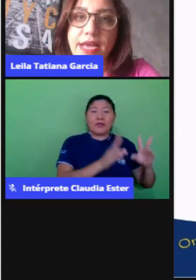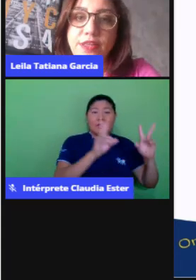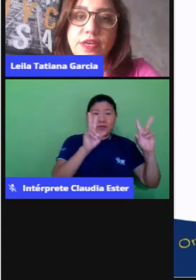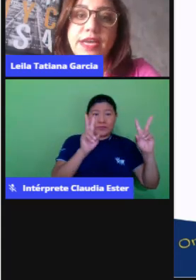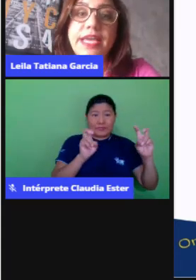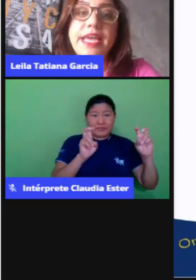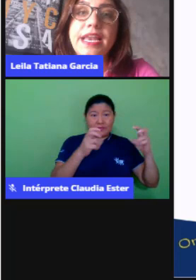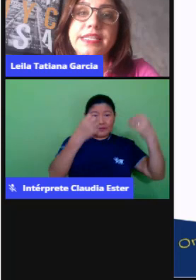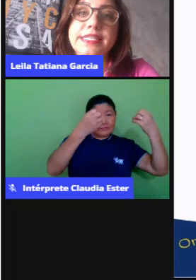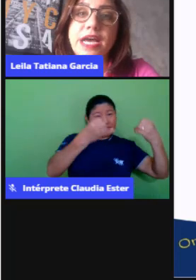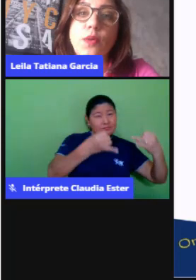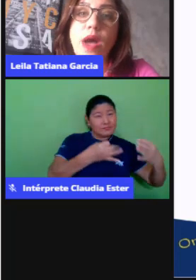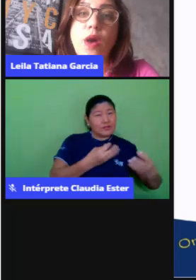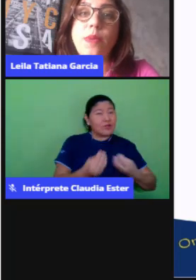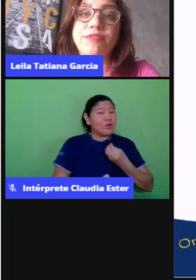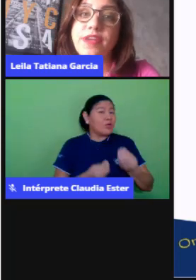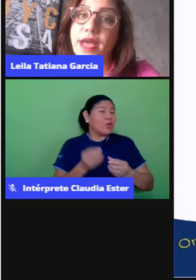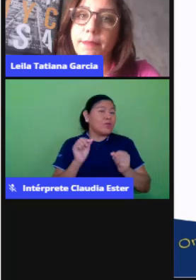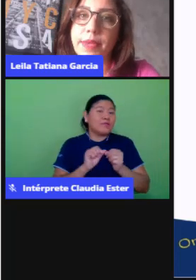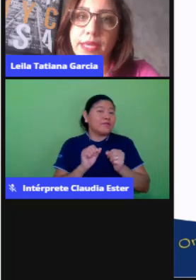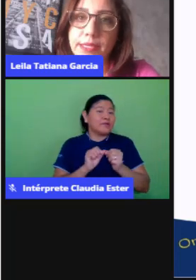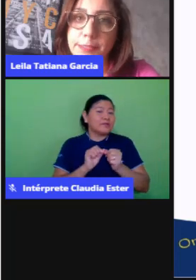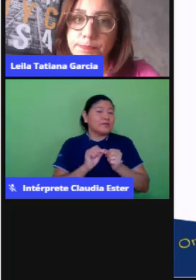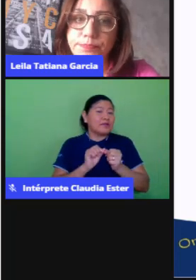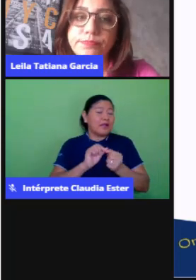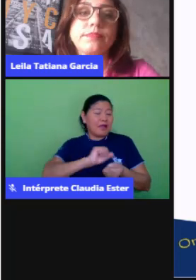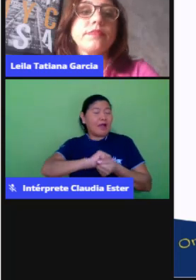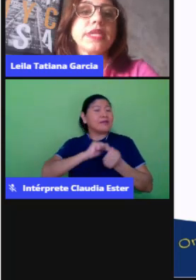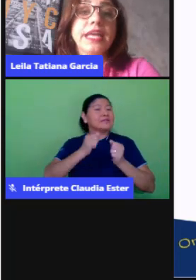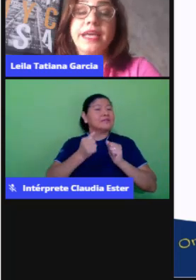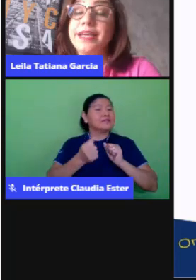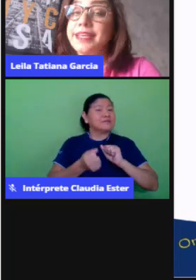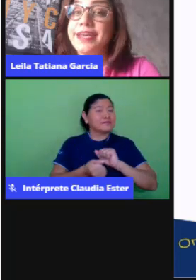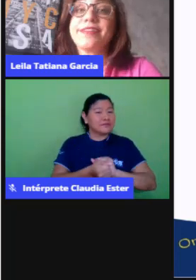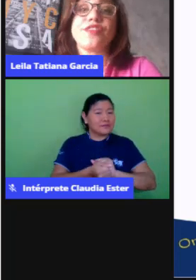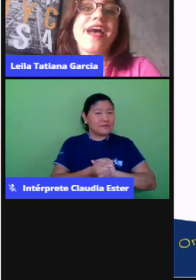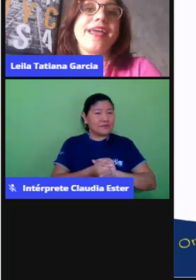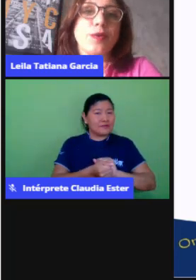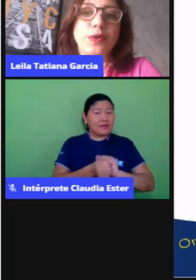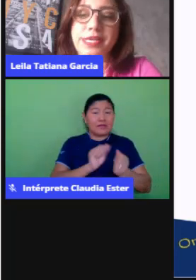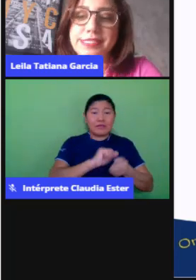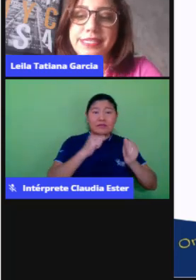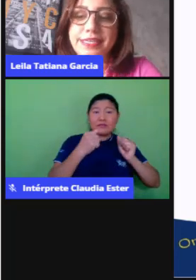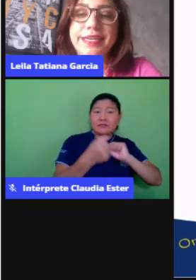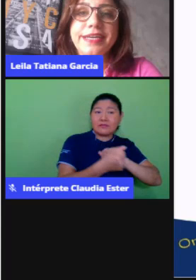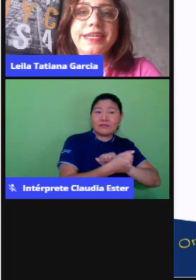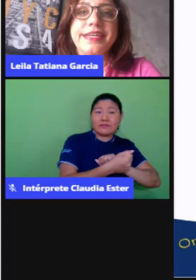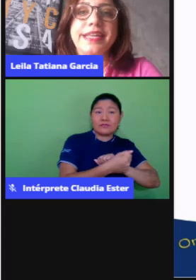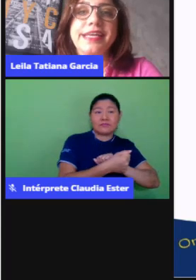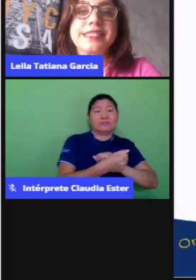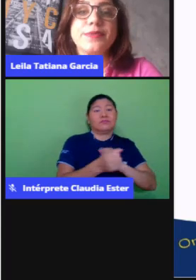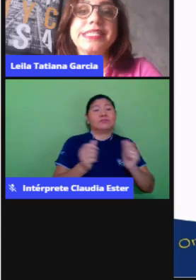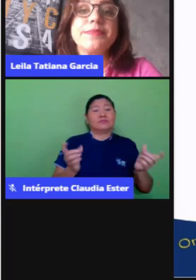transposição didática em relação a uma ferramenta que